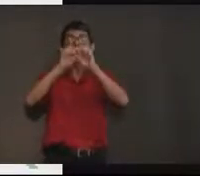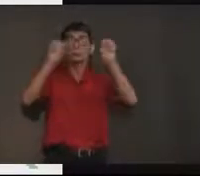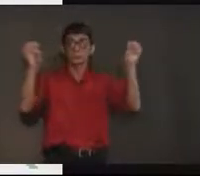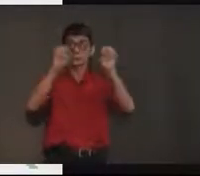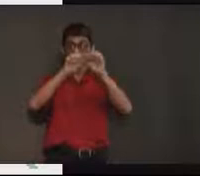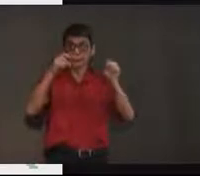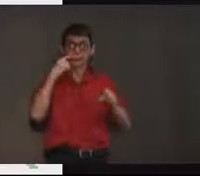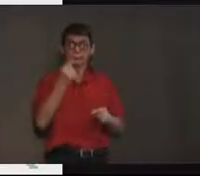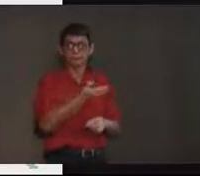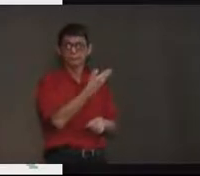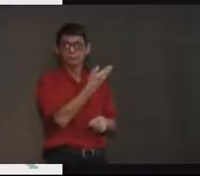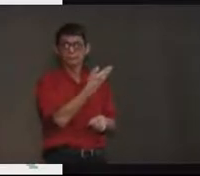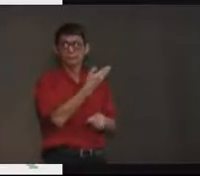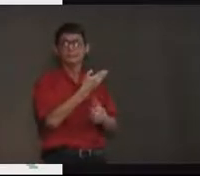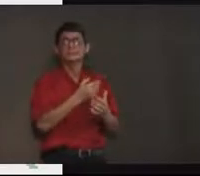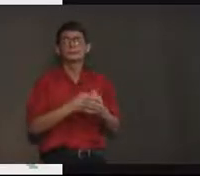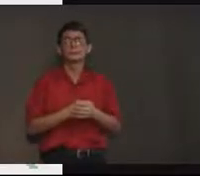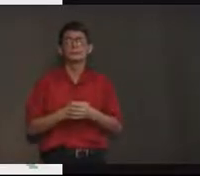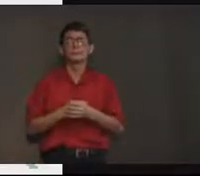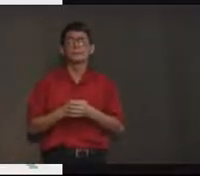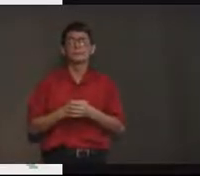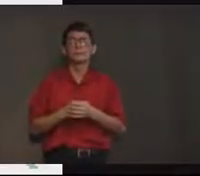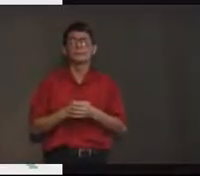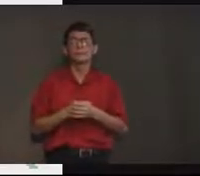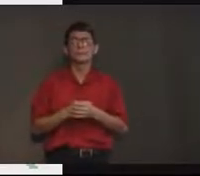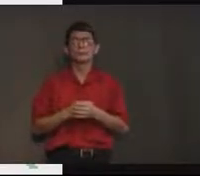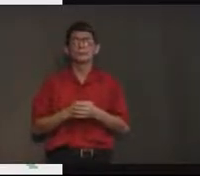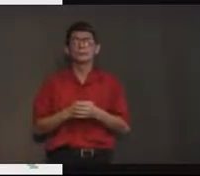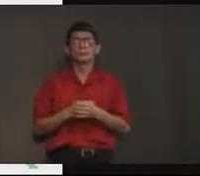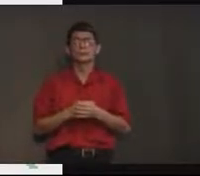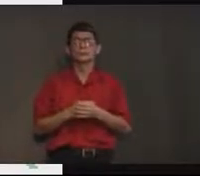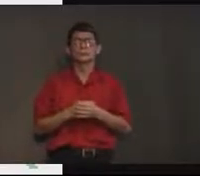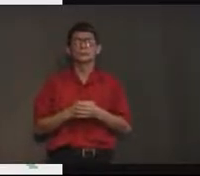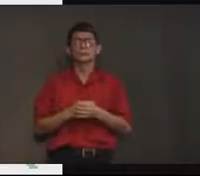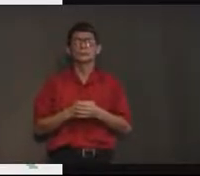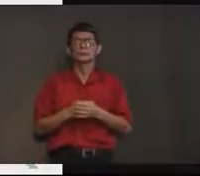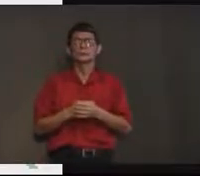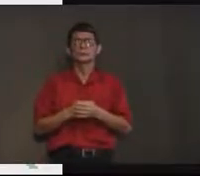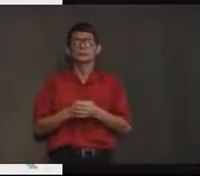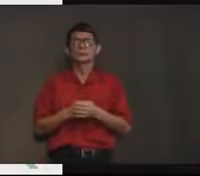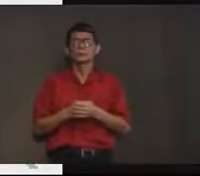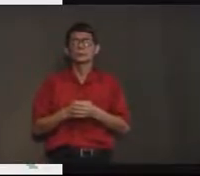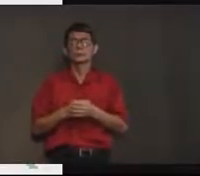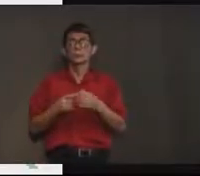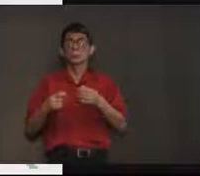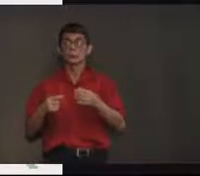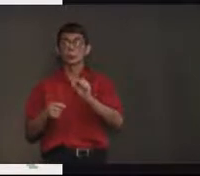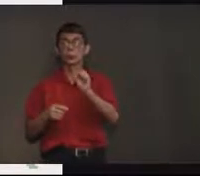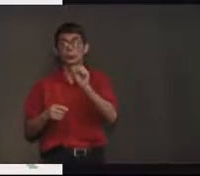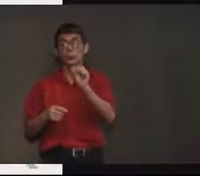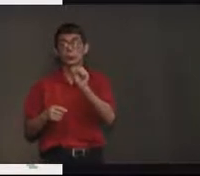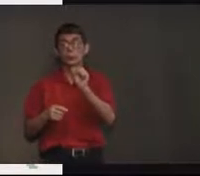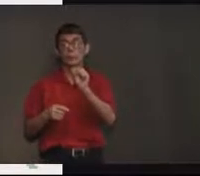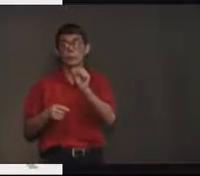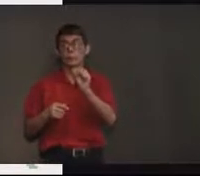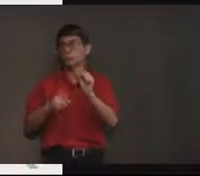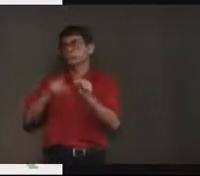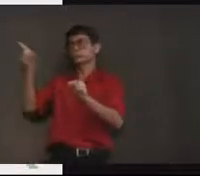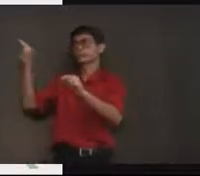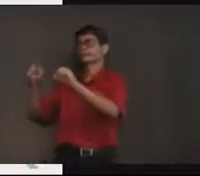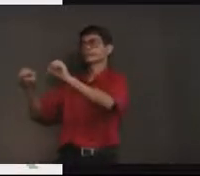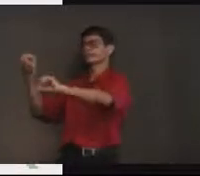passar bom quando a gente então agora o matemático no caso eu que não vou no